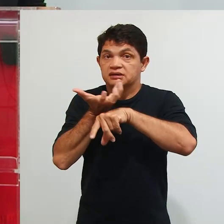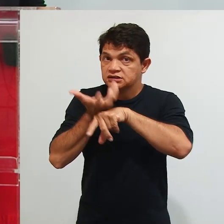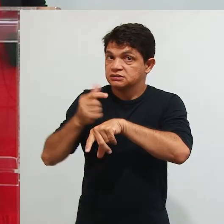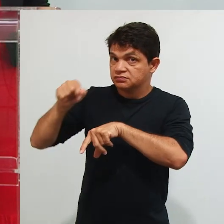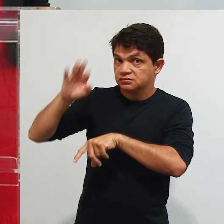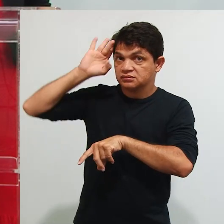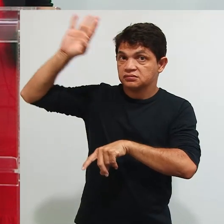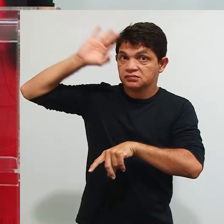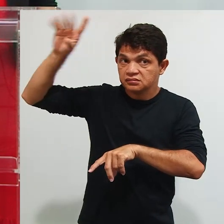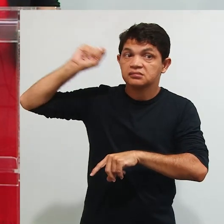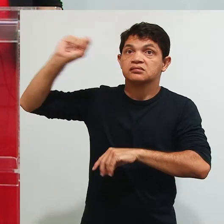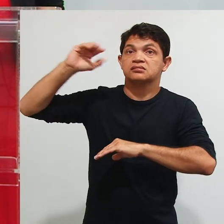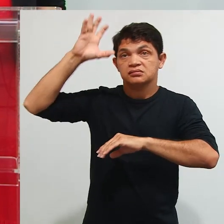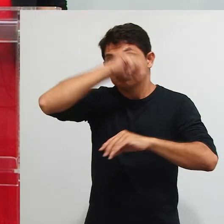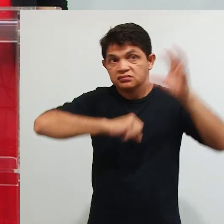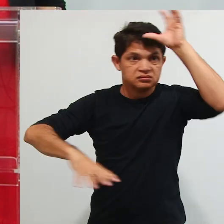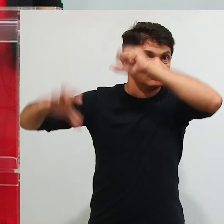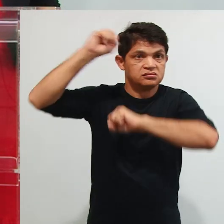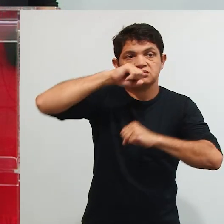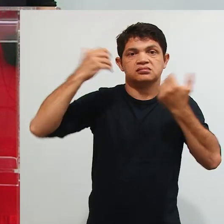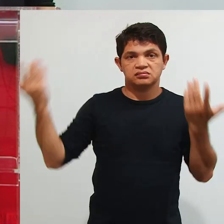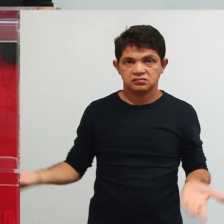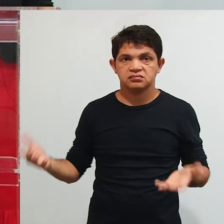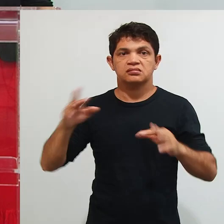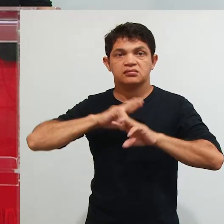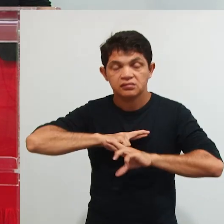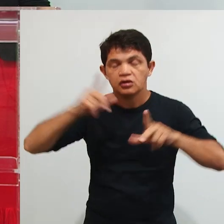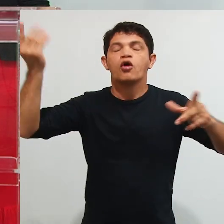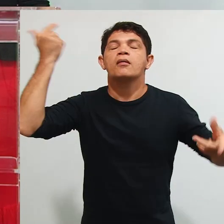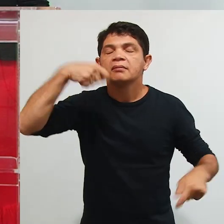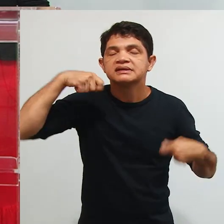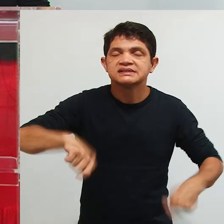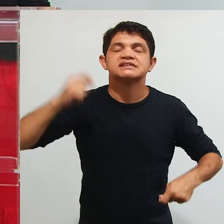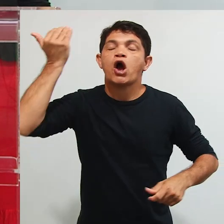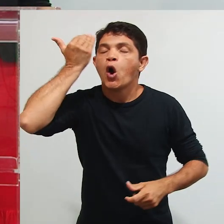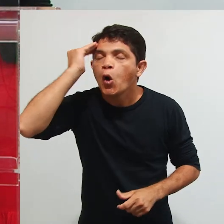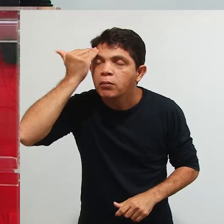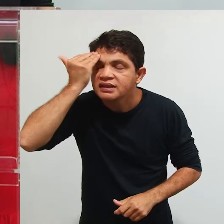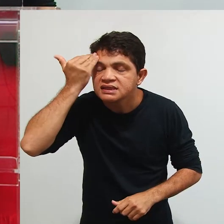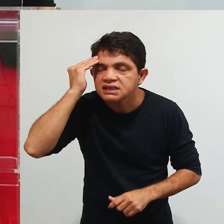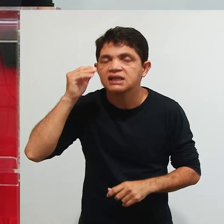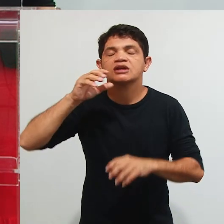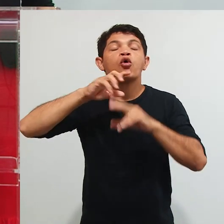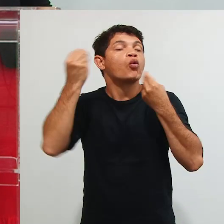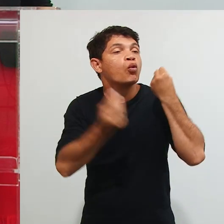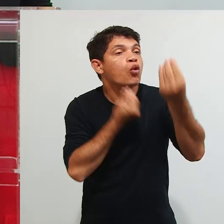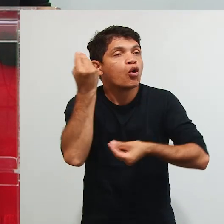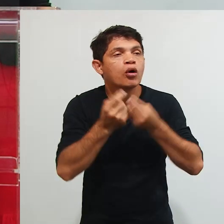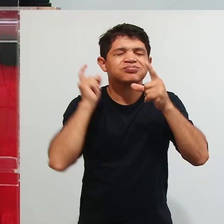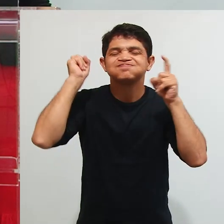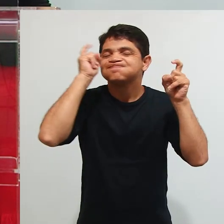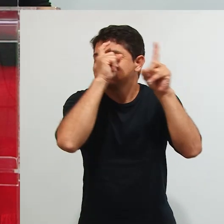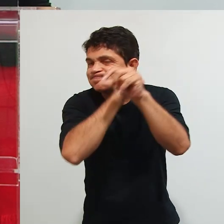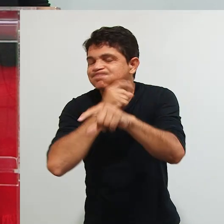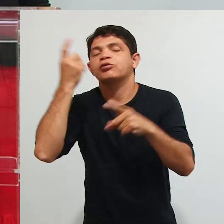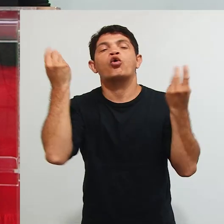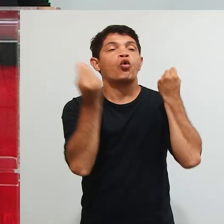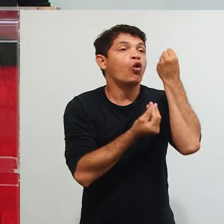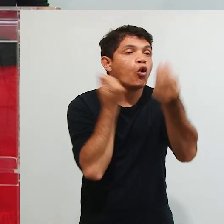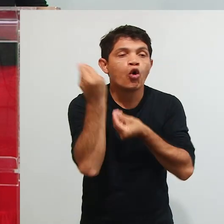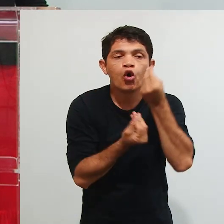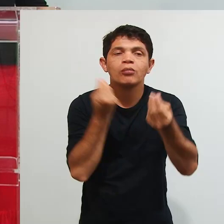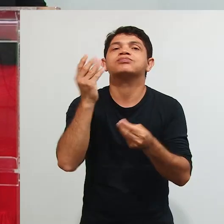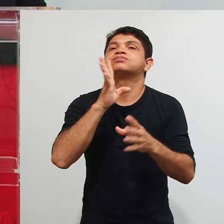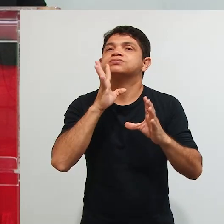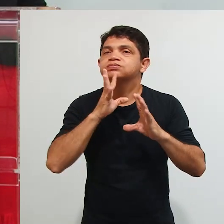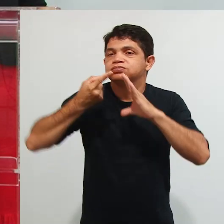Por isso, então, da nossa disciplina, né? Teorias do desenvolvimento e da aprendizagem, para a gente poder compreender um pouco sobre esses transtornos,